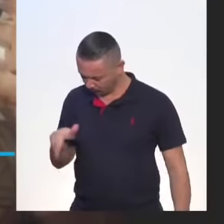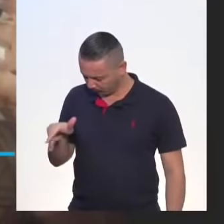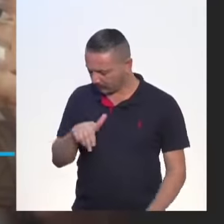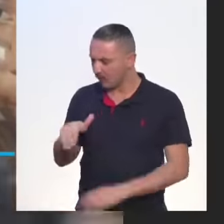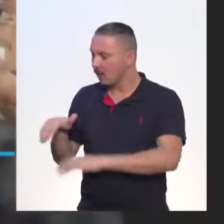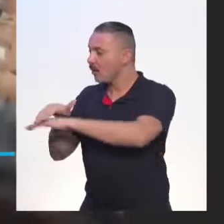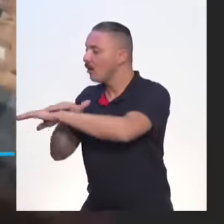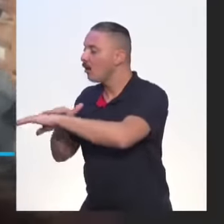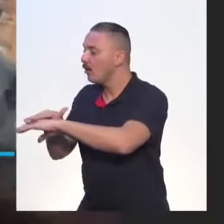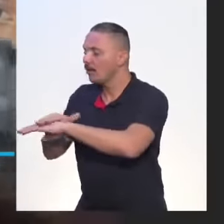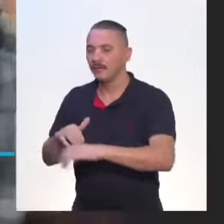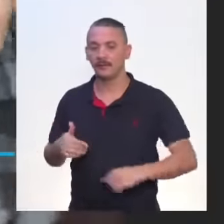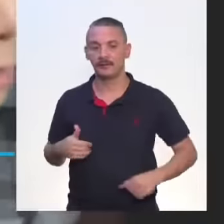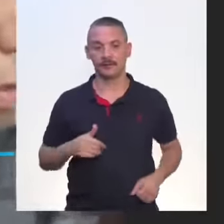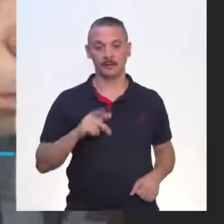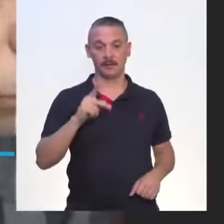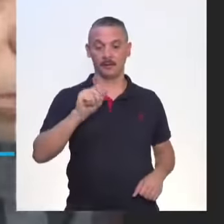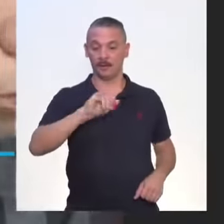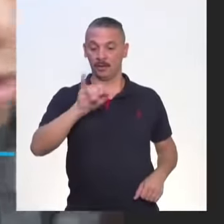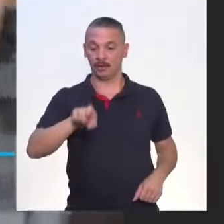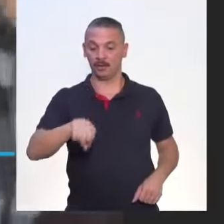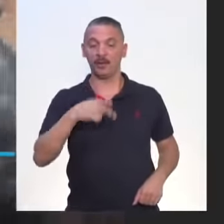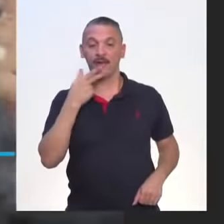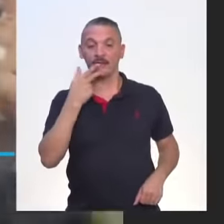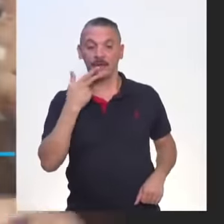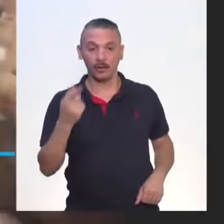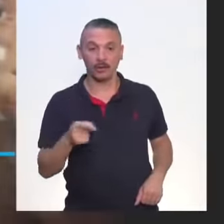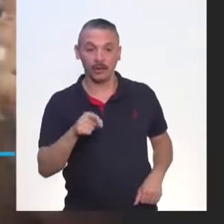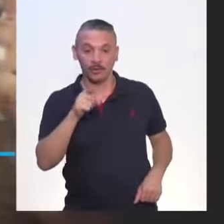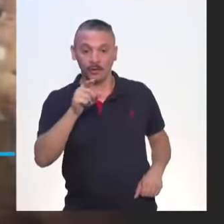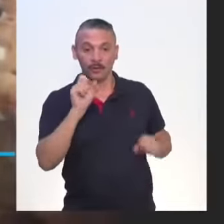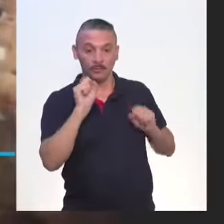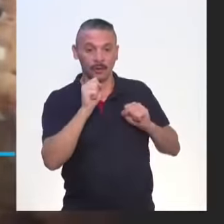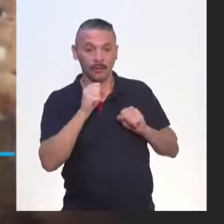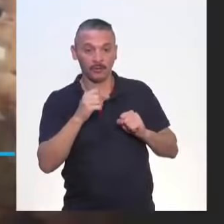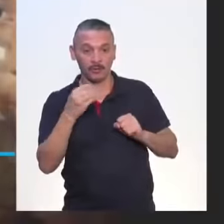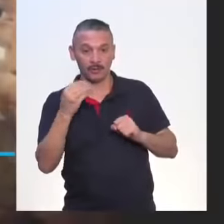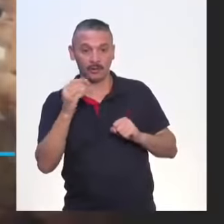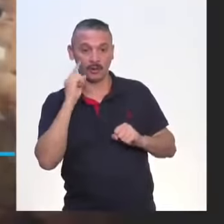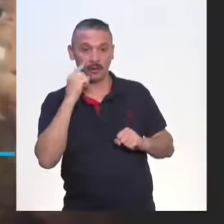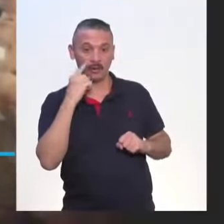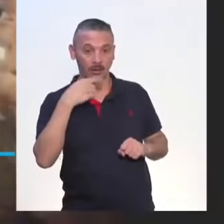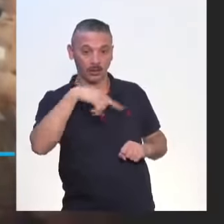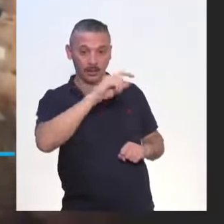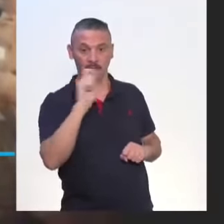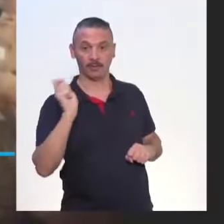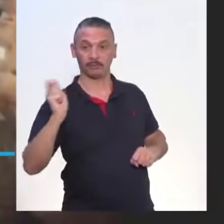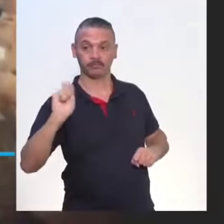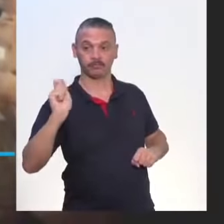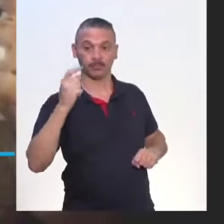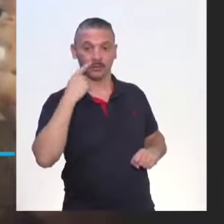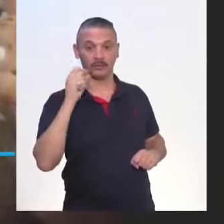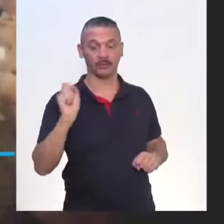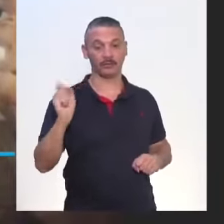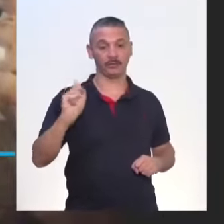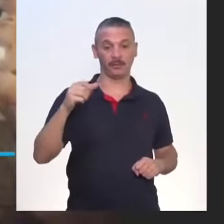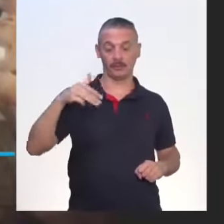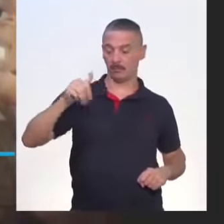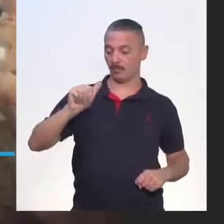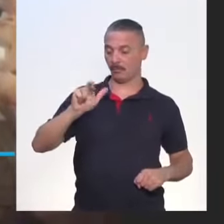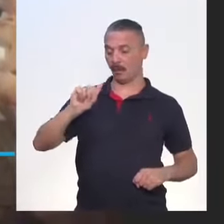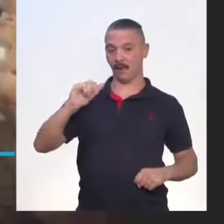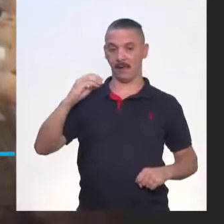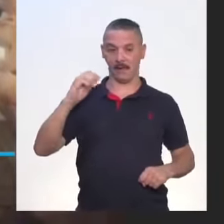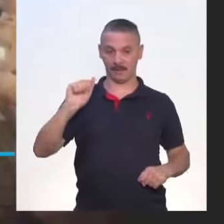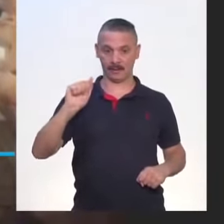lá. Aí o pajé disse assim: olha, você podia levar para ele a maraca. Essa maraca